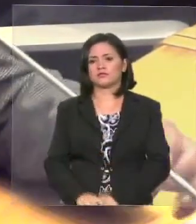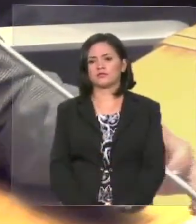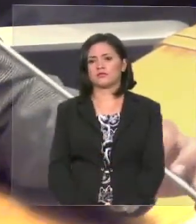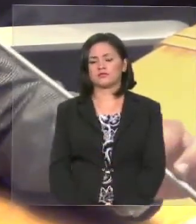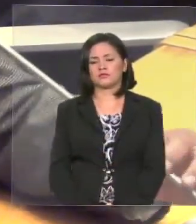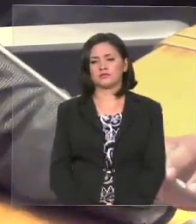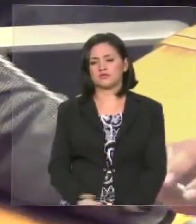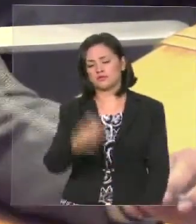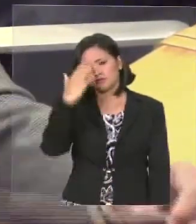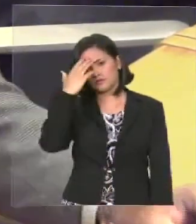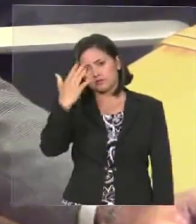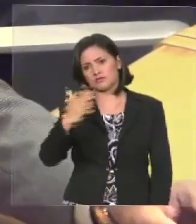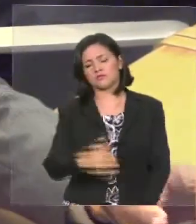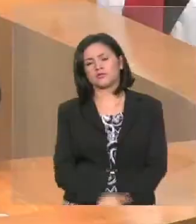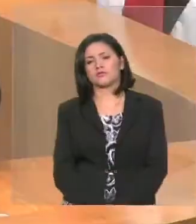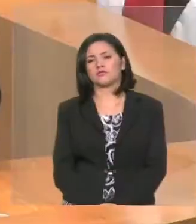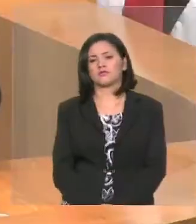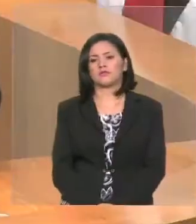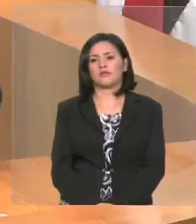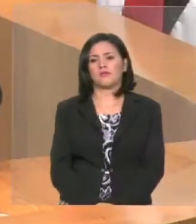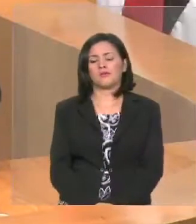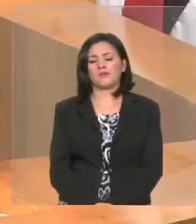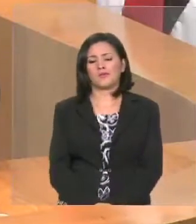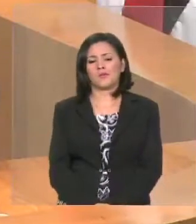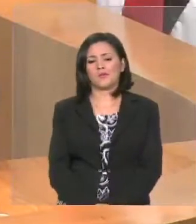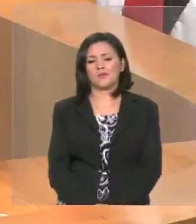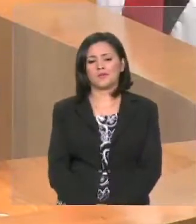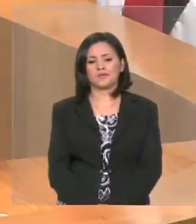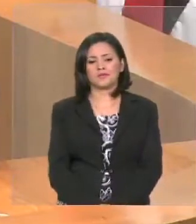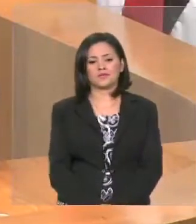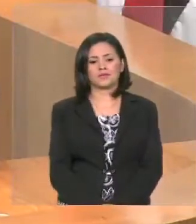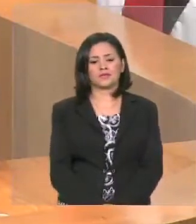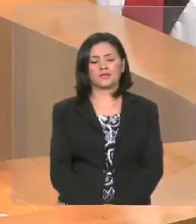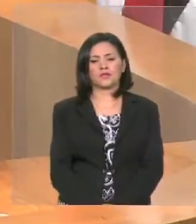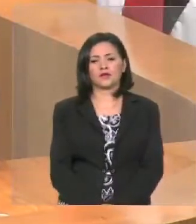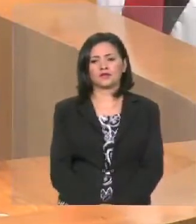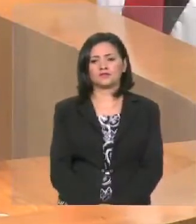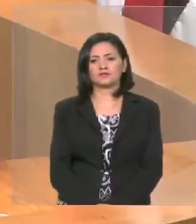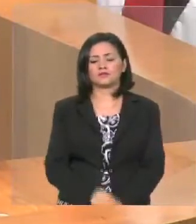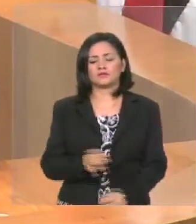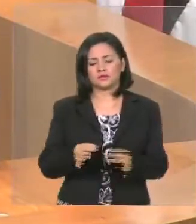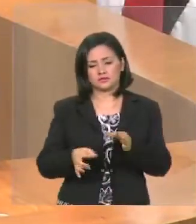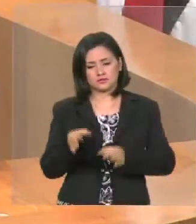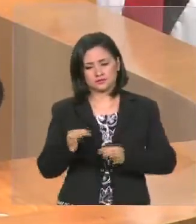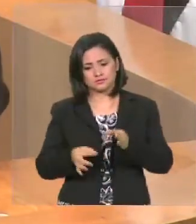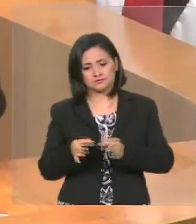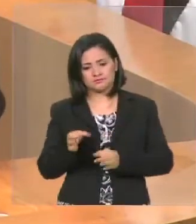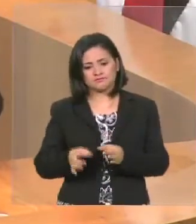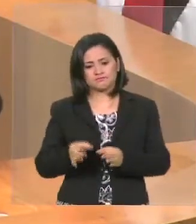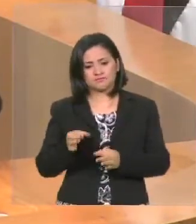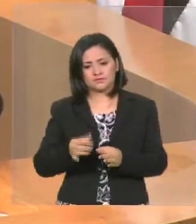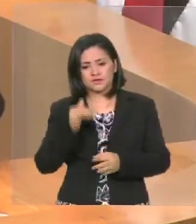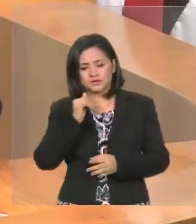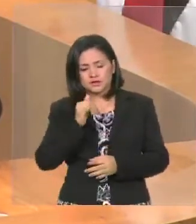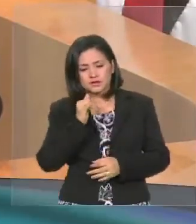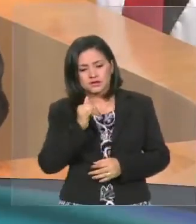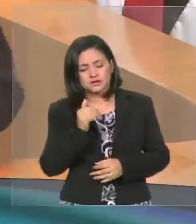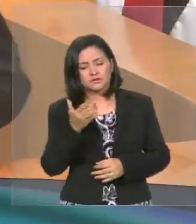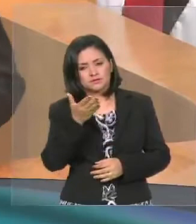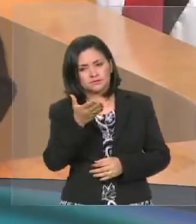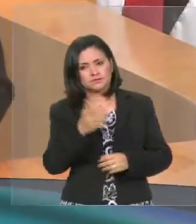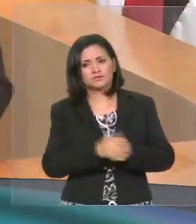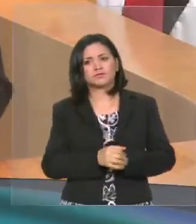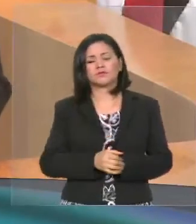Excelência. Muito obrigado, deputado. Deputado Adilásio, é dever de justiça fazer um reconhecimento a Vossa Excelência. De todos esses últimos 45